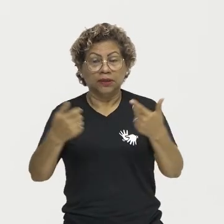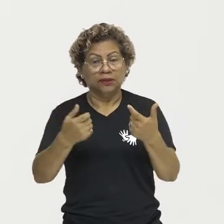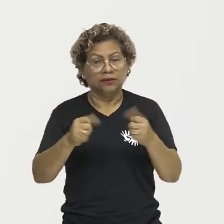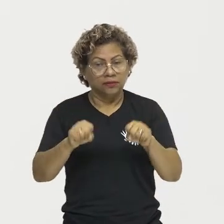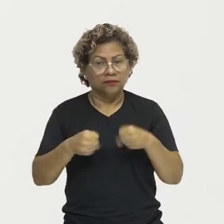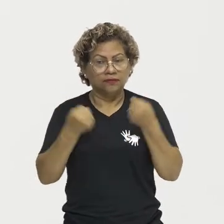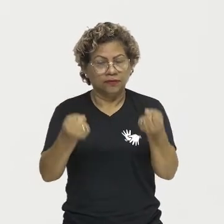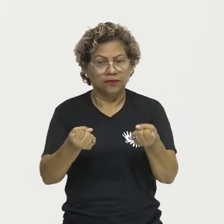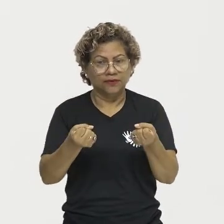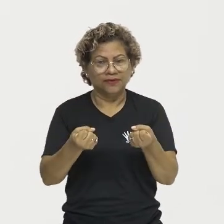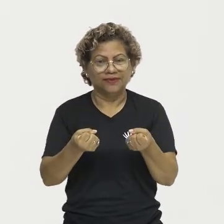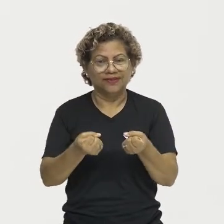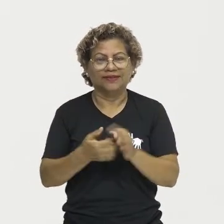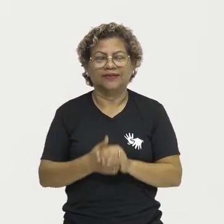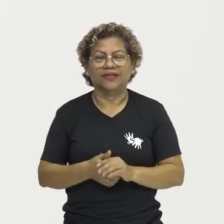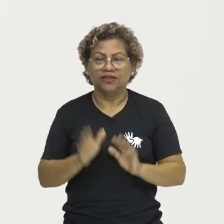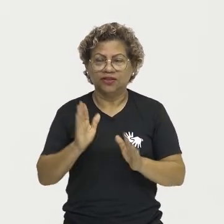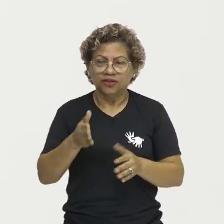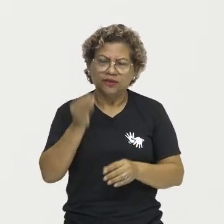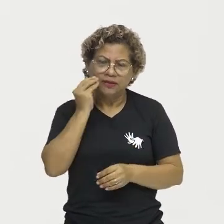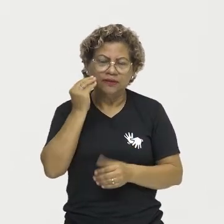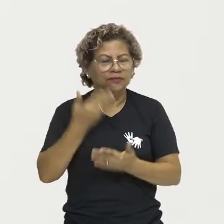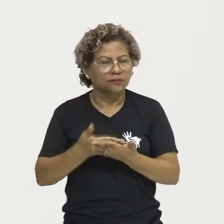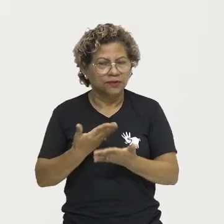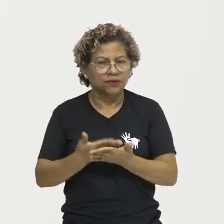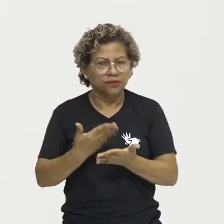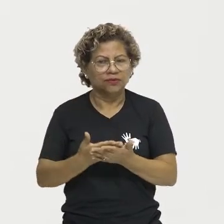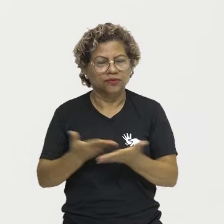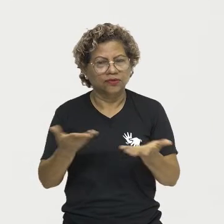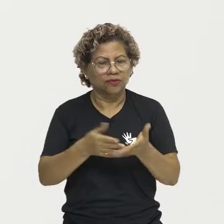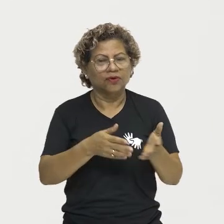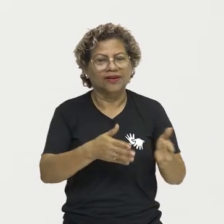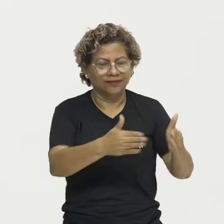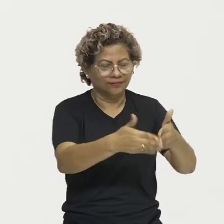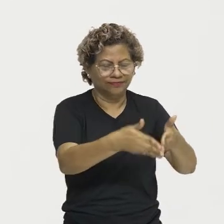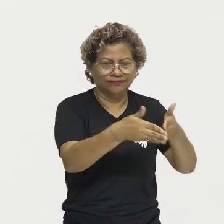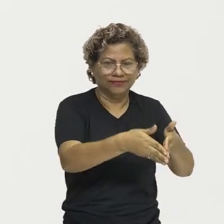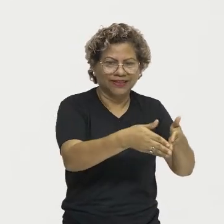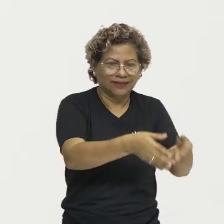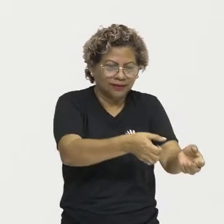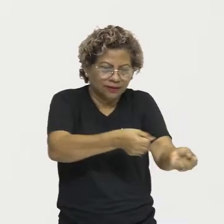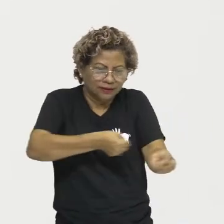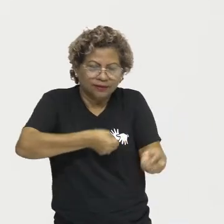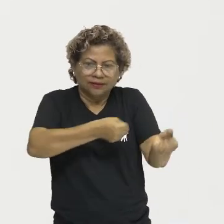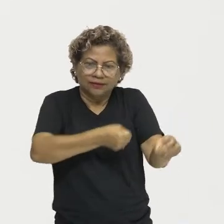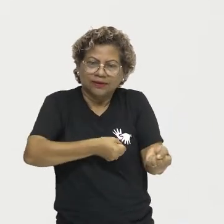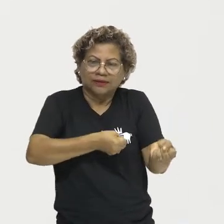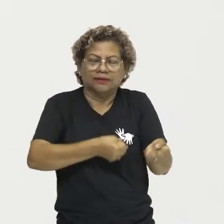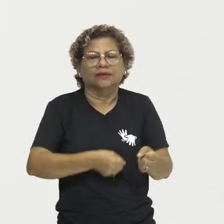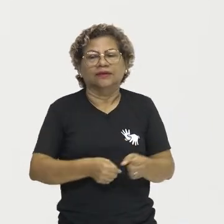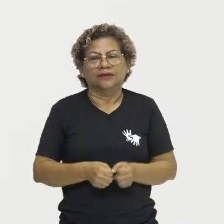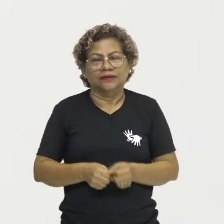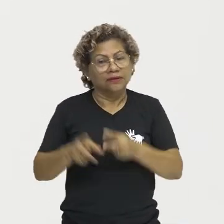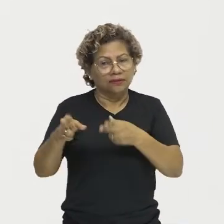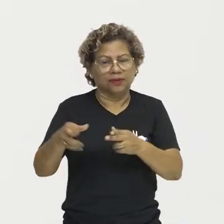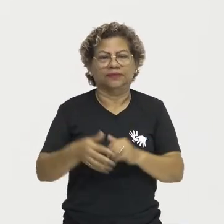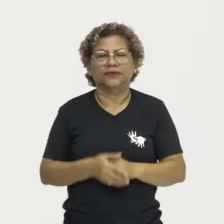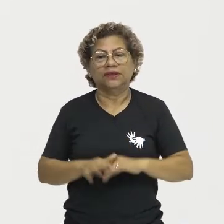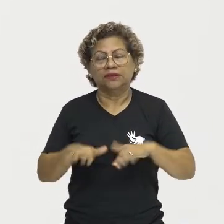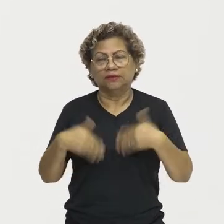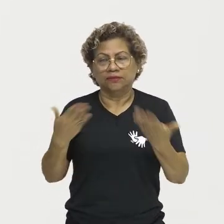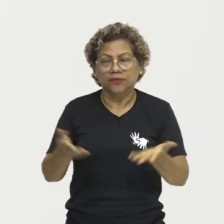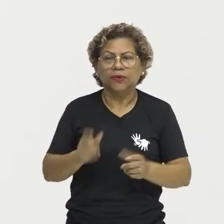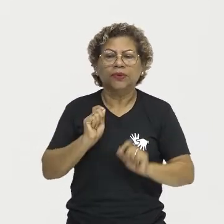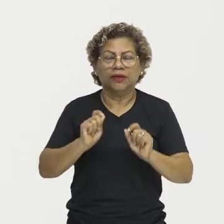viu agora há pouco na figura dos homens puxando o barco. Assim, a força resultante é a soma de todas as